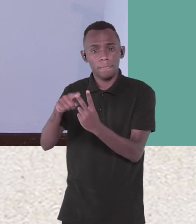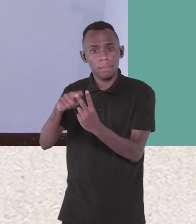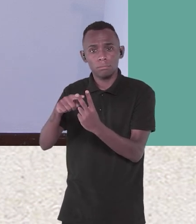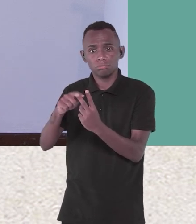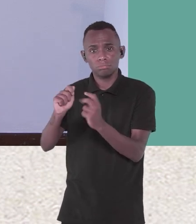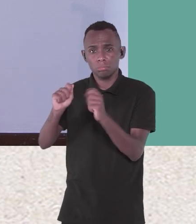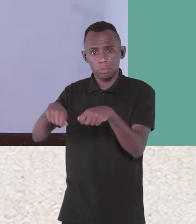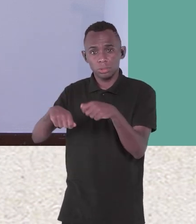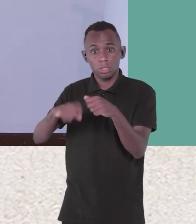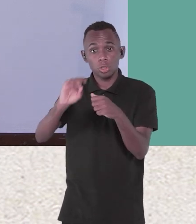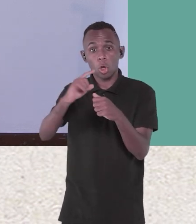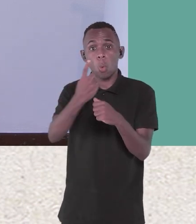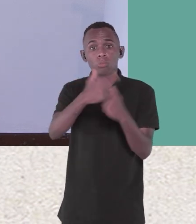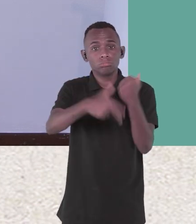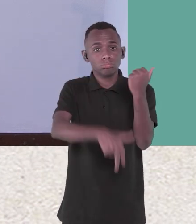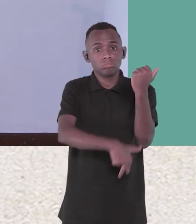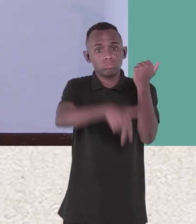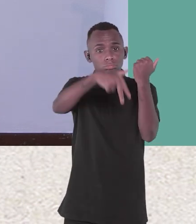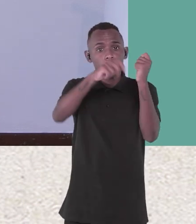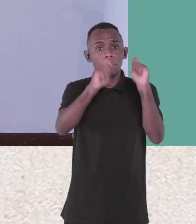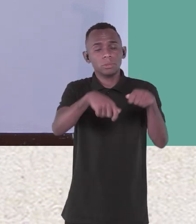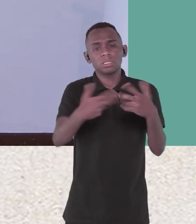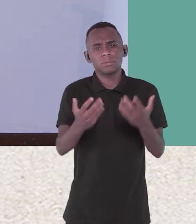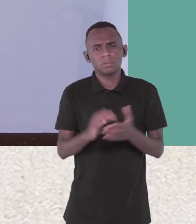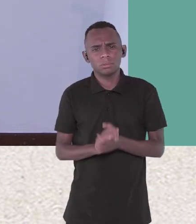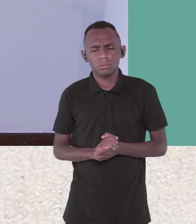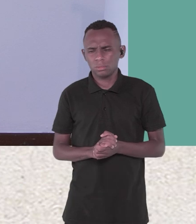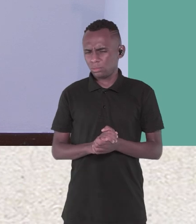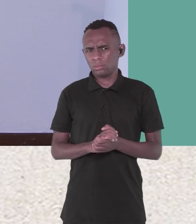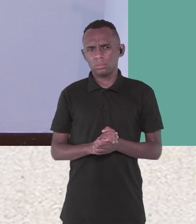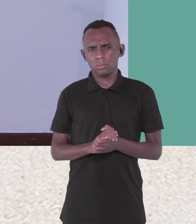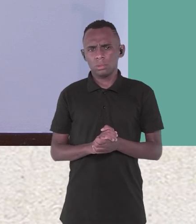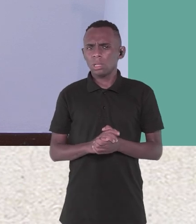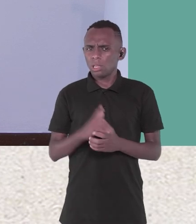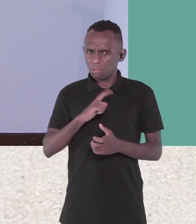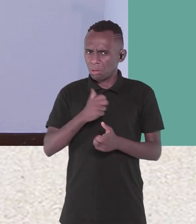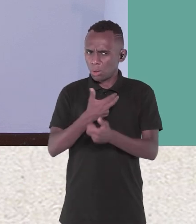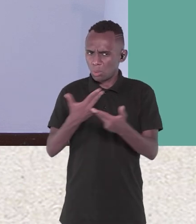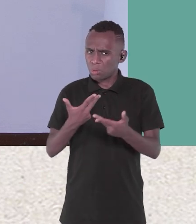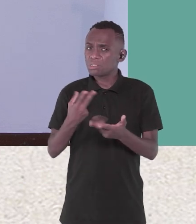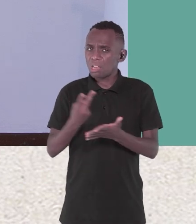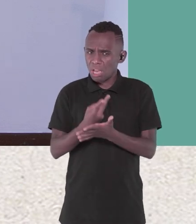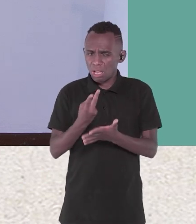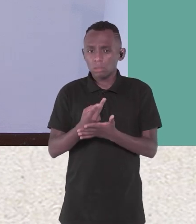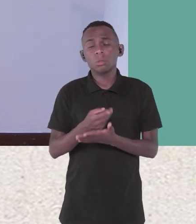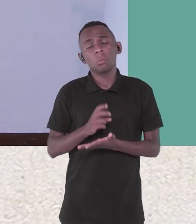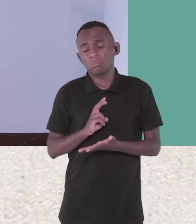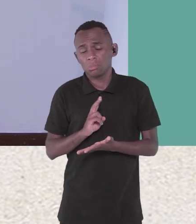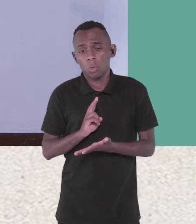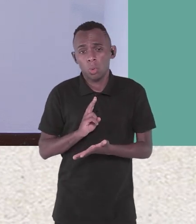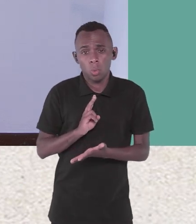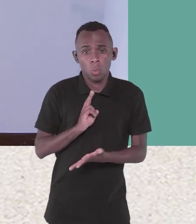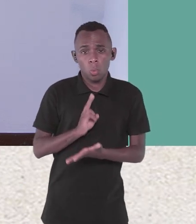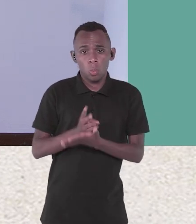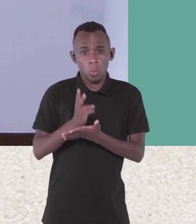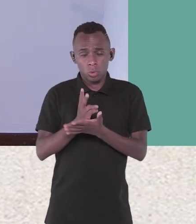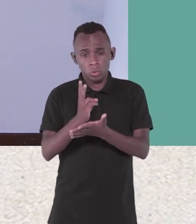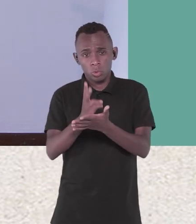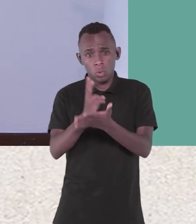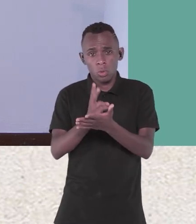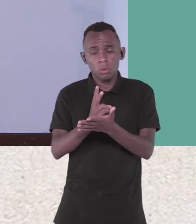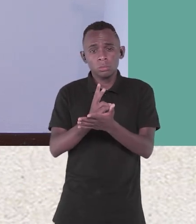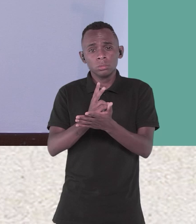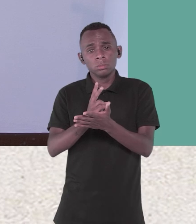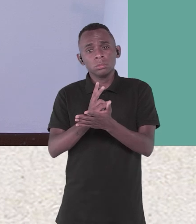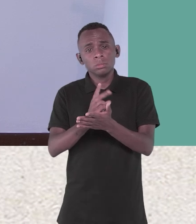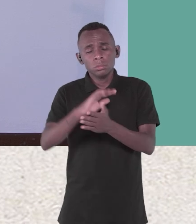sem funcionar e um elevador só funcionando. Você fala, bom, tem alguma coisa errada. Continua, passam